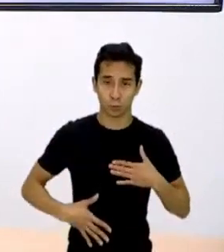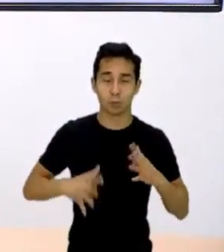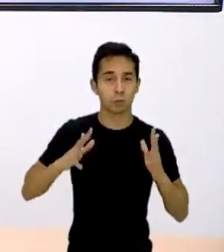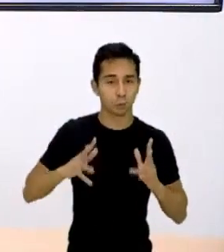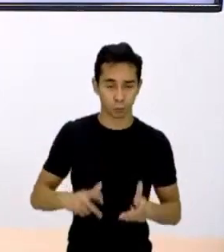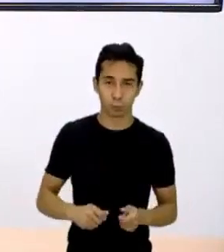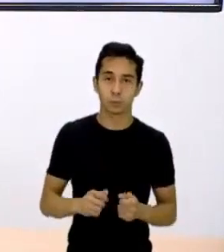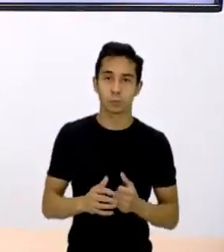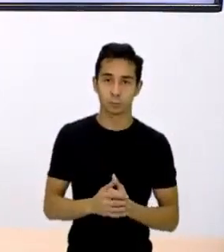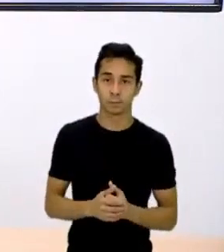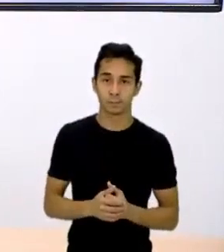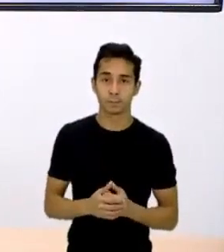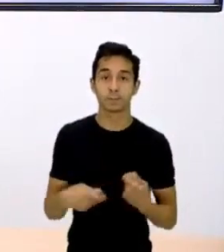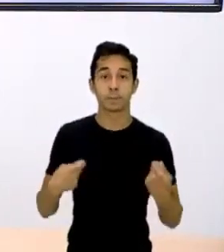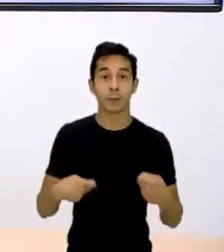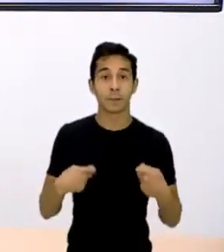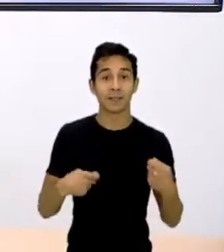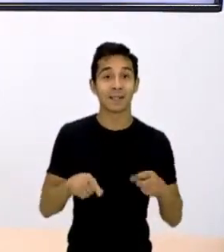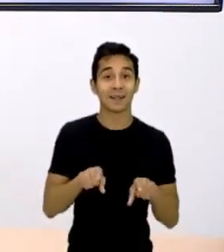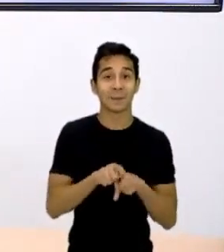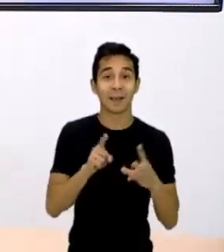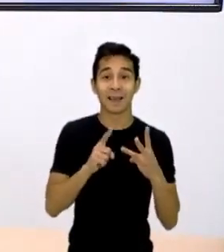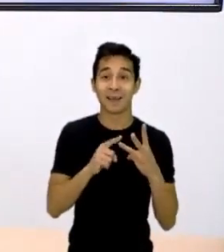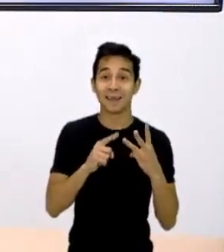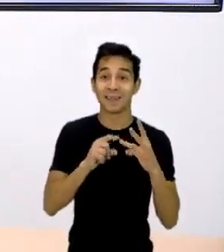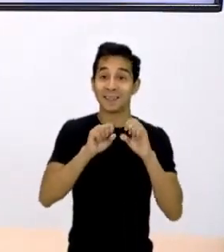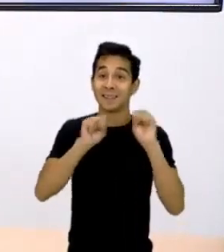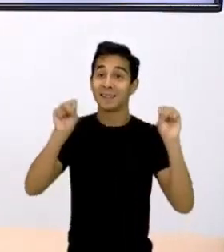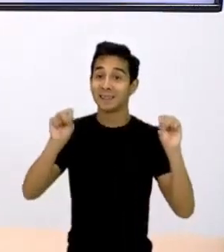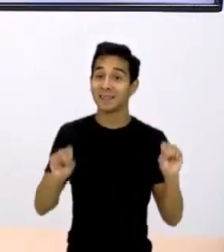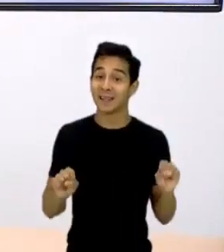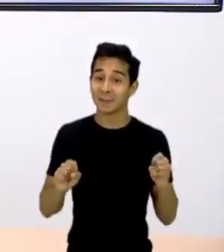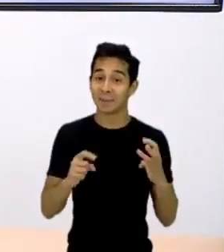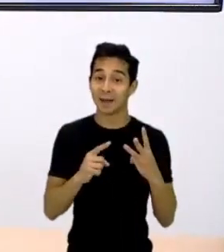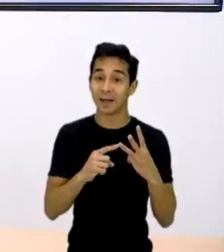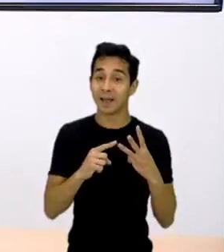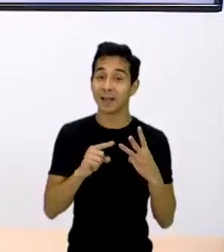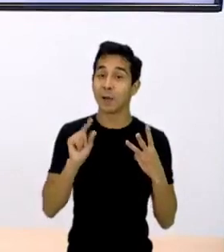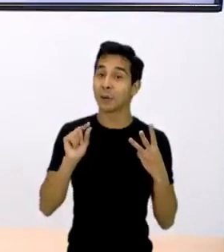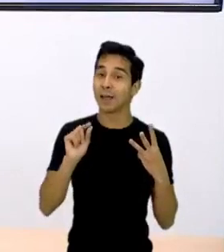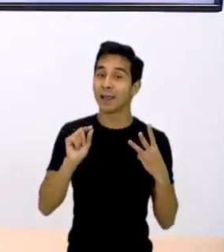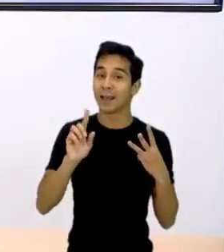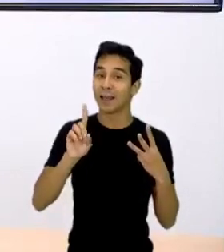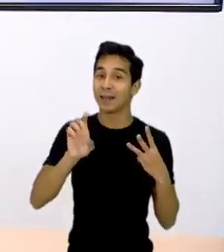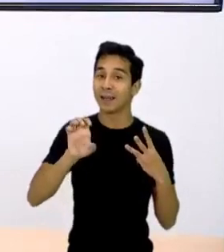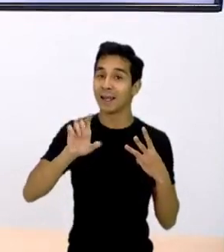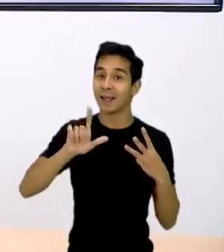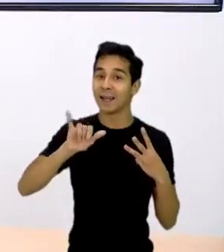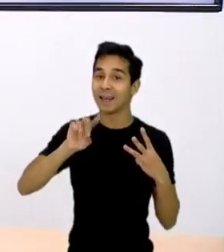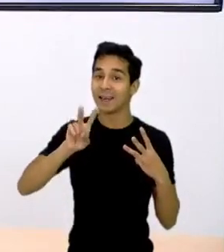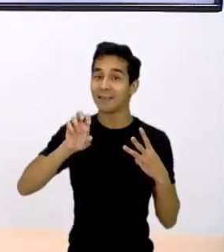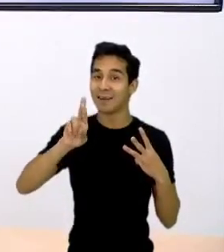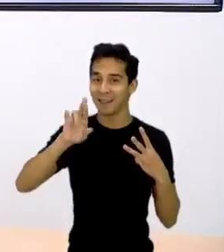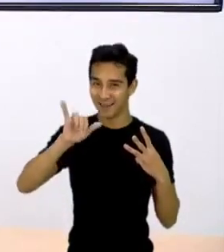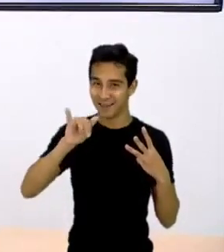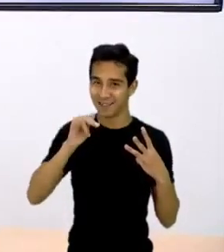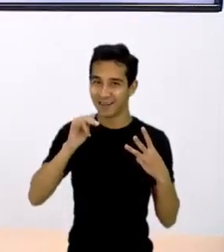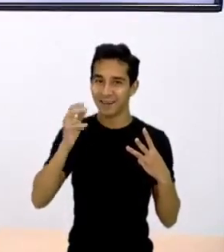isso a gente precisa de um outro sistema, que é o sistema delivery, que a gente vai falar mais para frente, que é justamente o